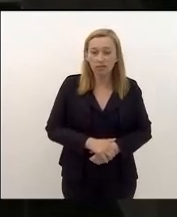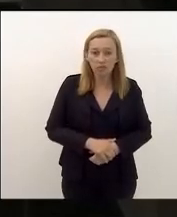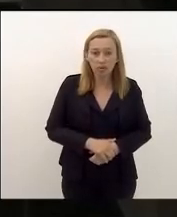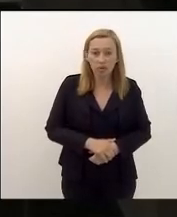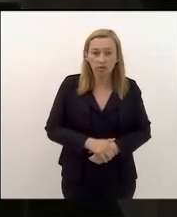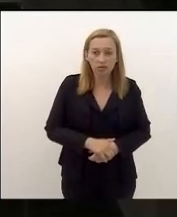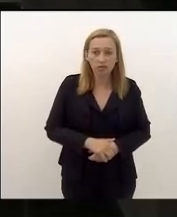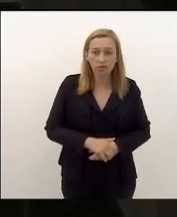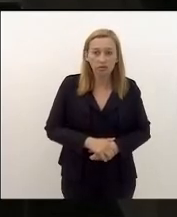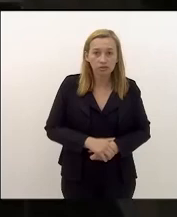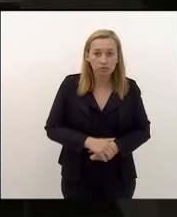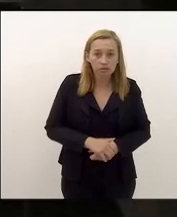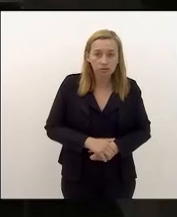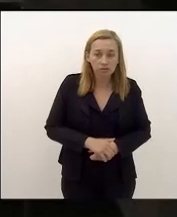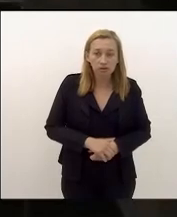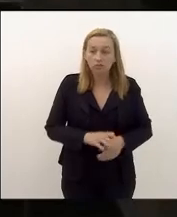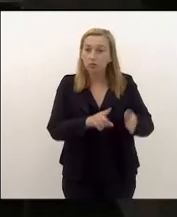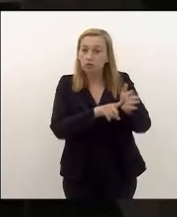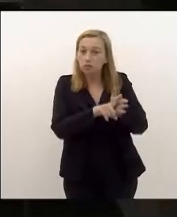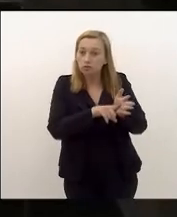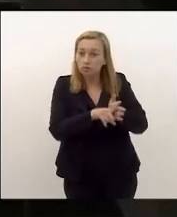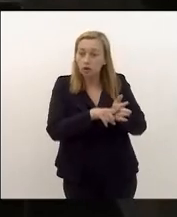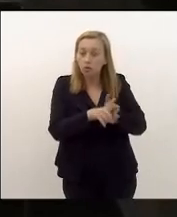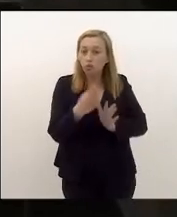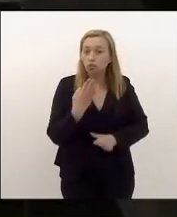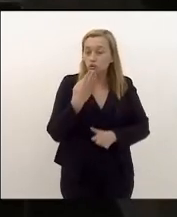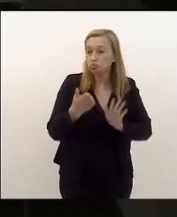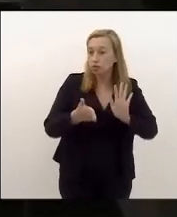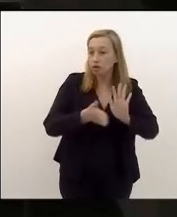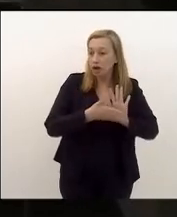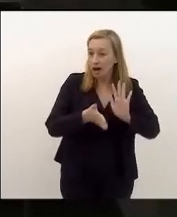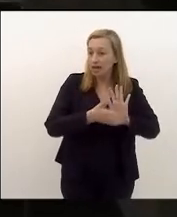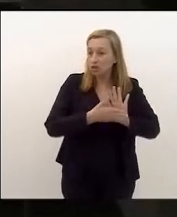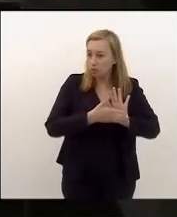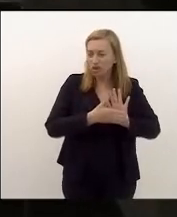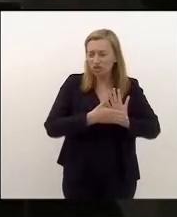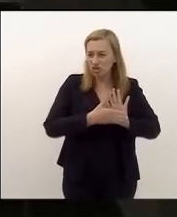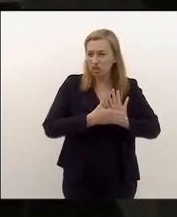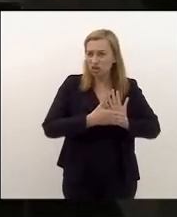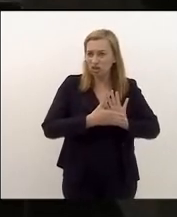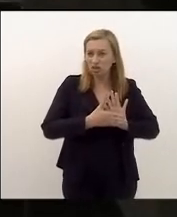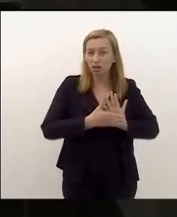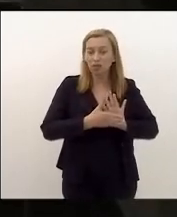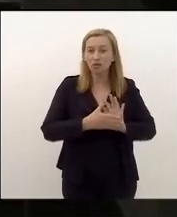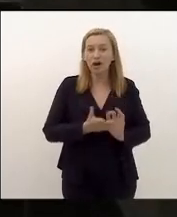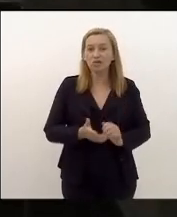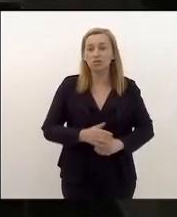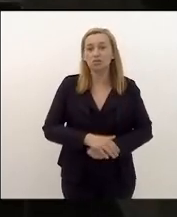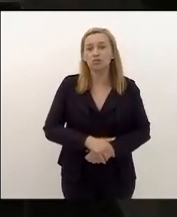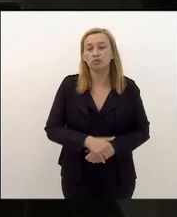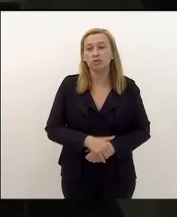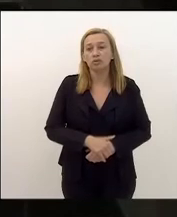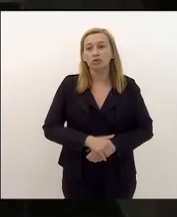analisar esse tipo de proposta. Mas hoje,